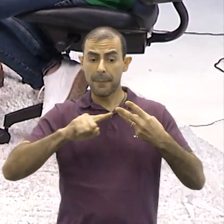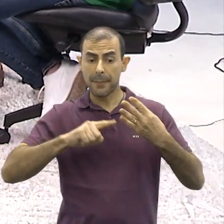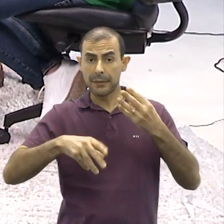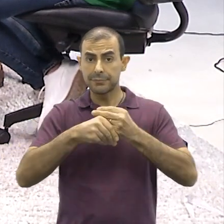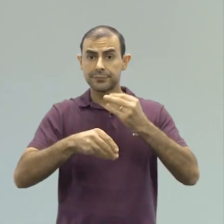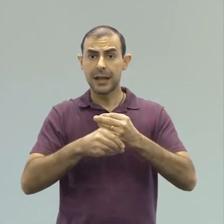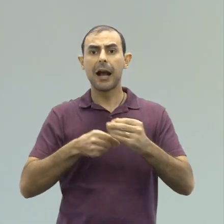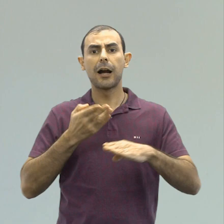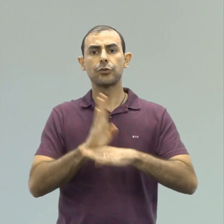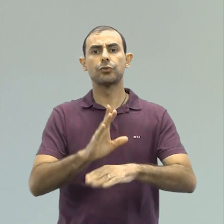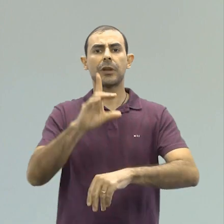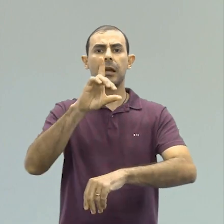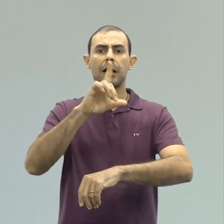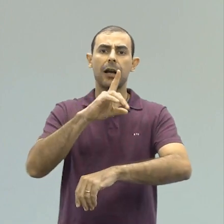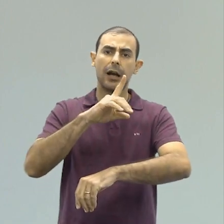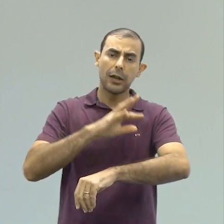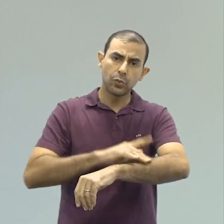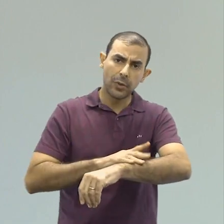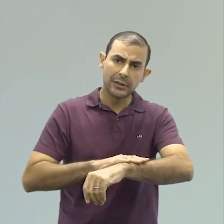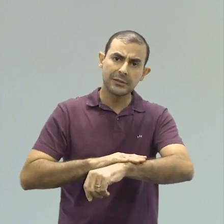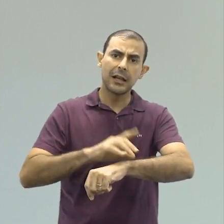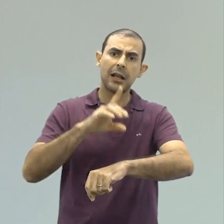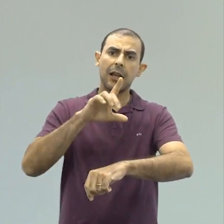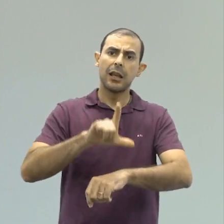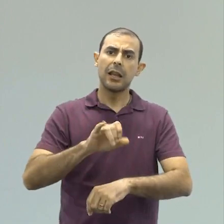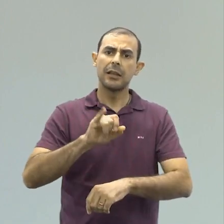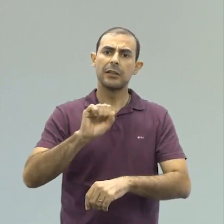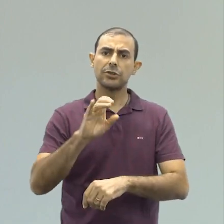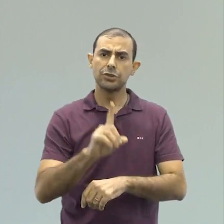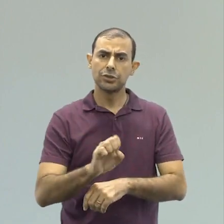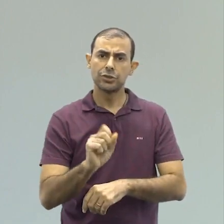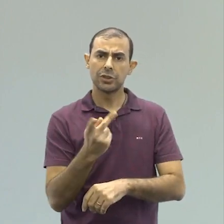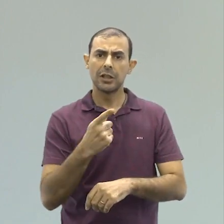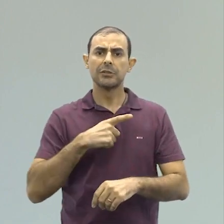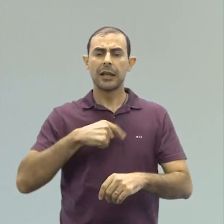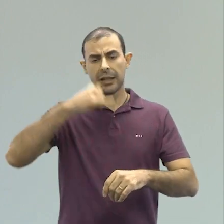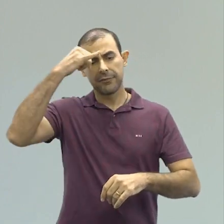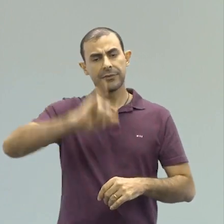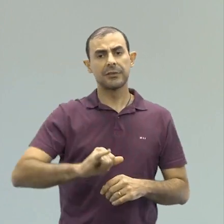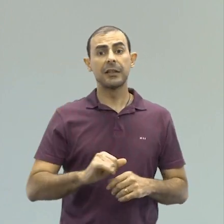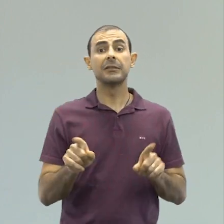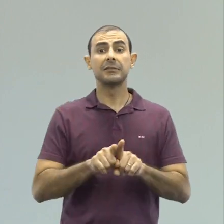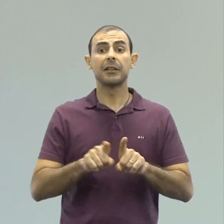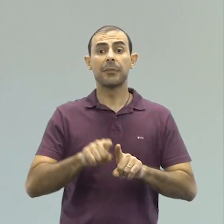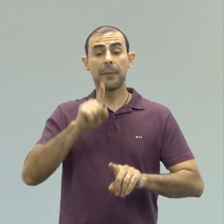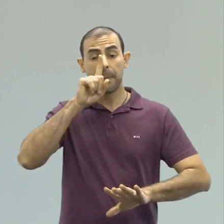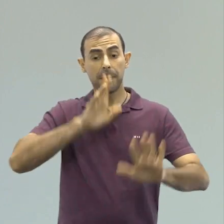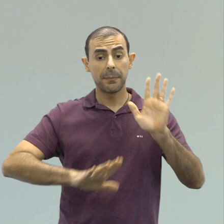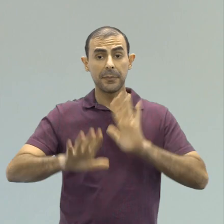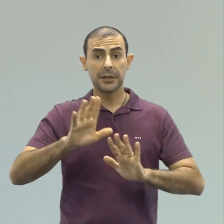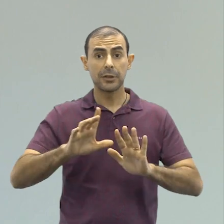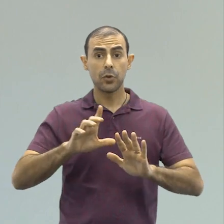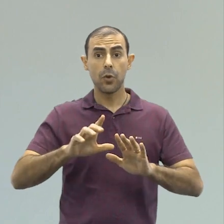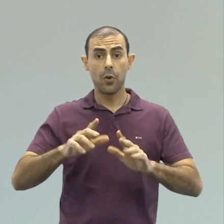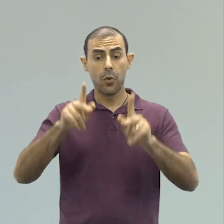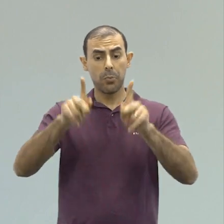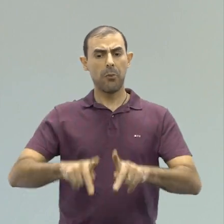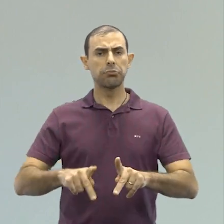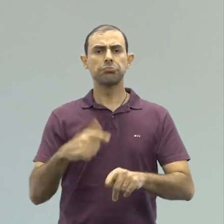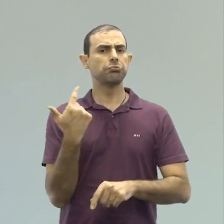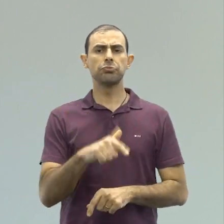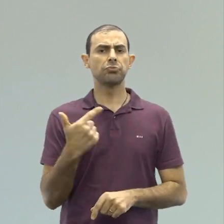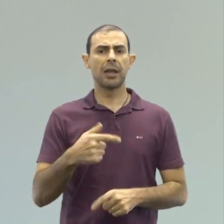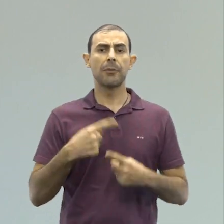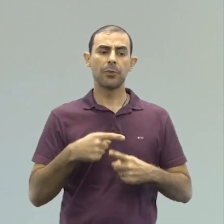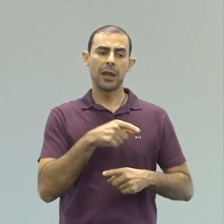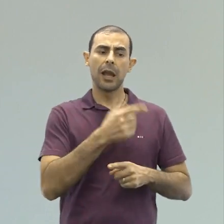ajuda a controlar a leishmaniose. E não há risco para a população desde que o animal seja bem tratado, haja